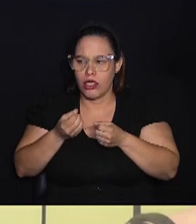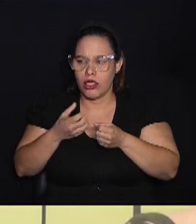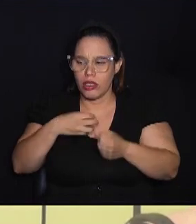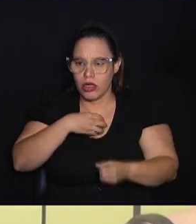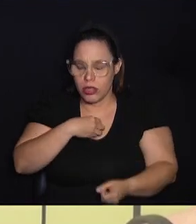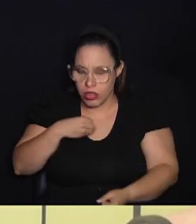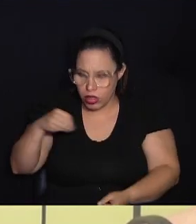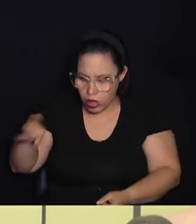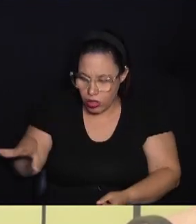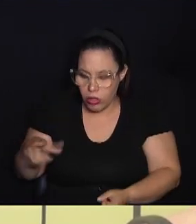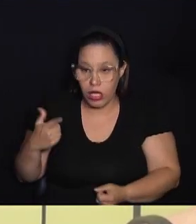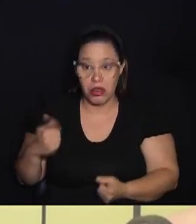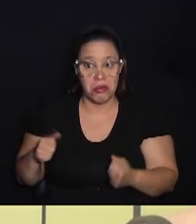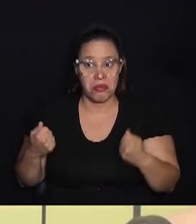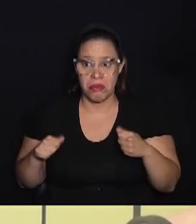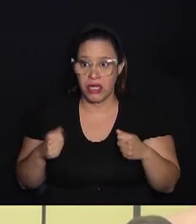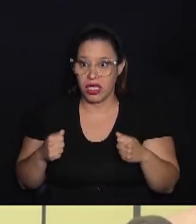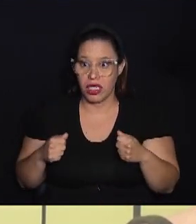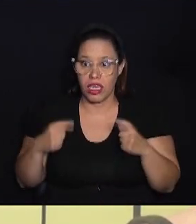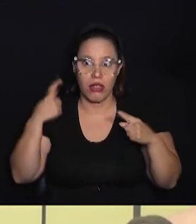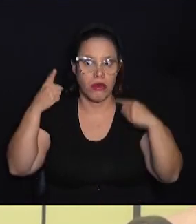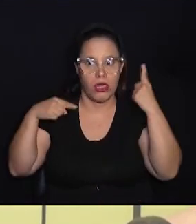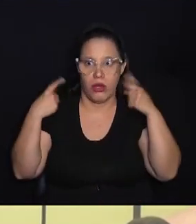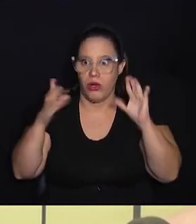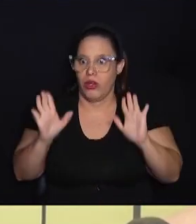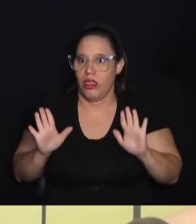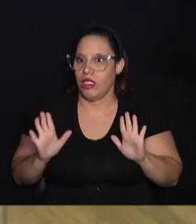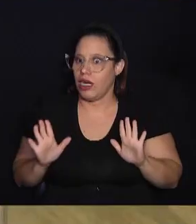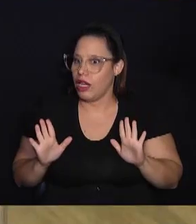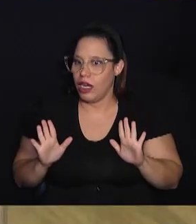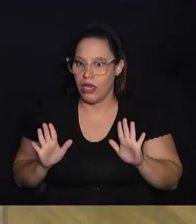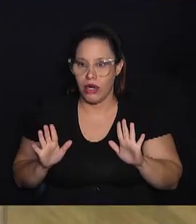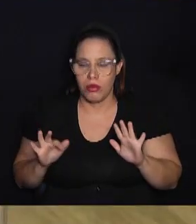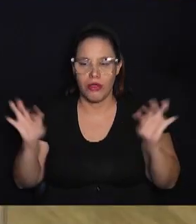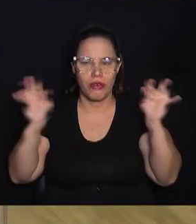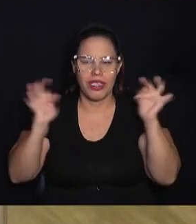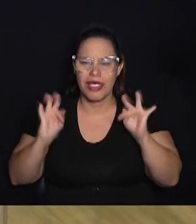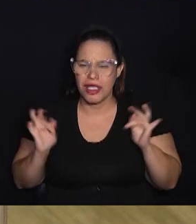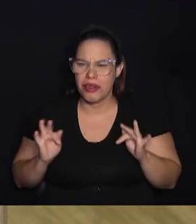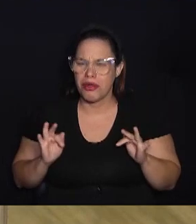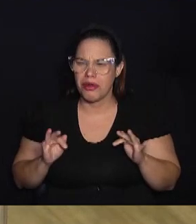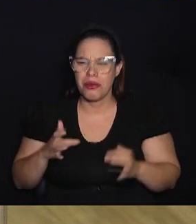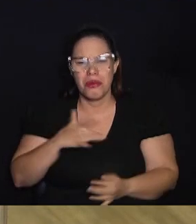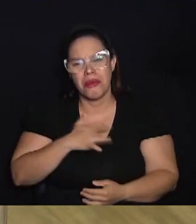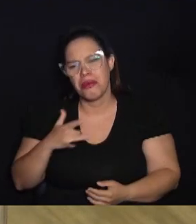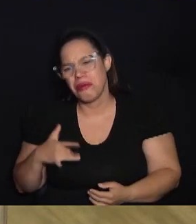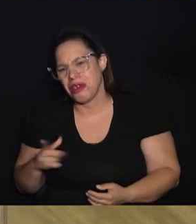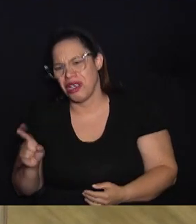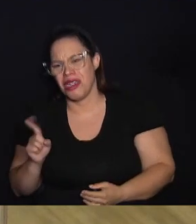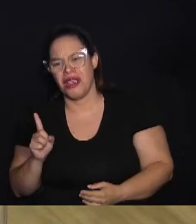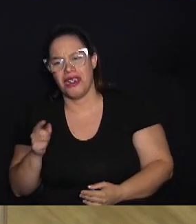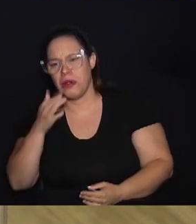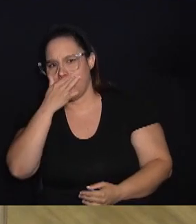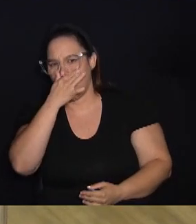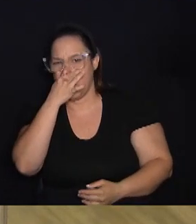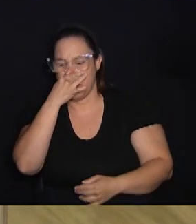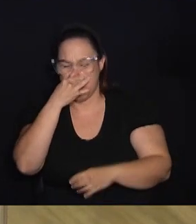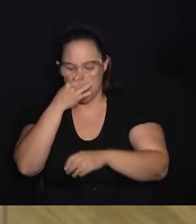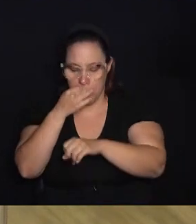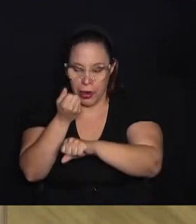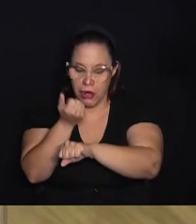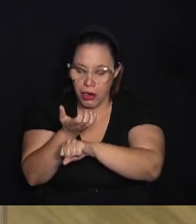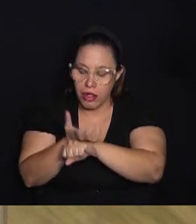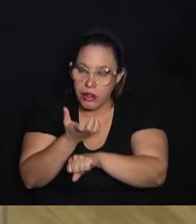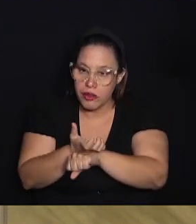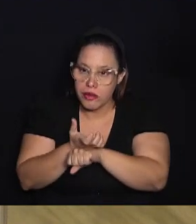fosse disciplina Sim Isso é uma loucura isso não faz ninguém feliz né não é saúde é disciplina é você